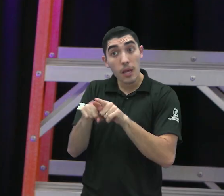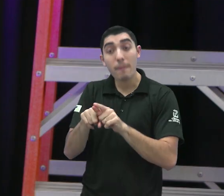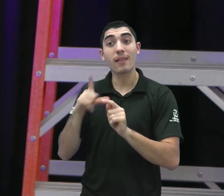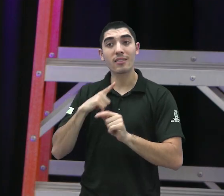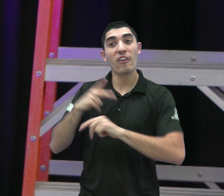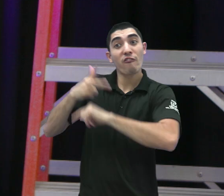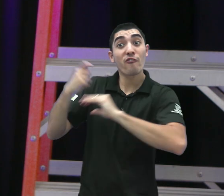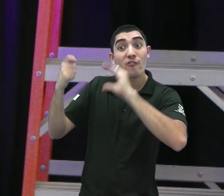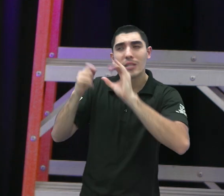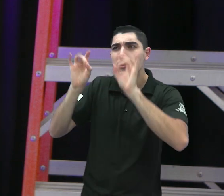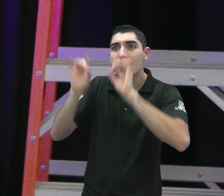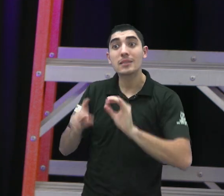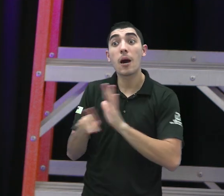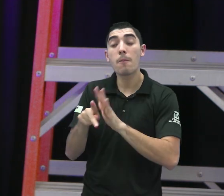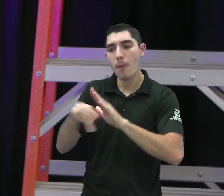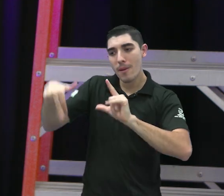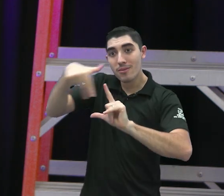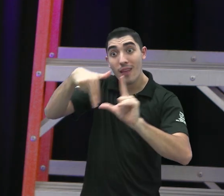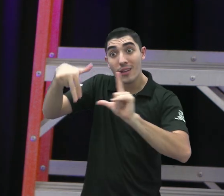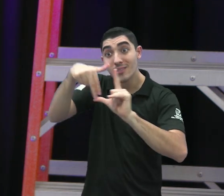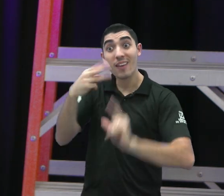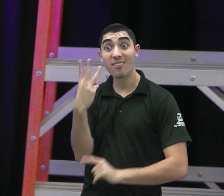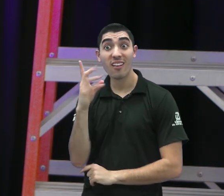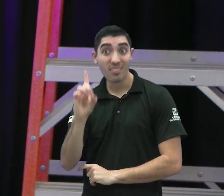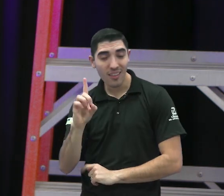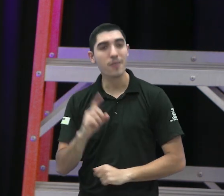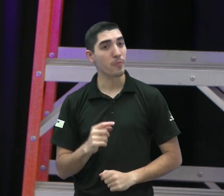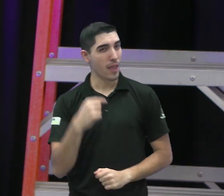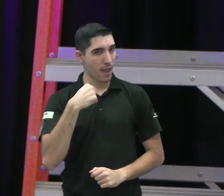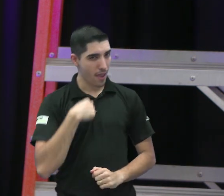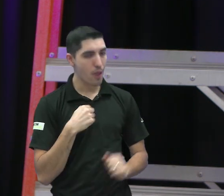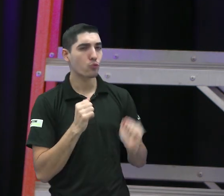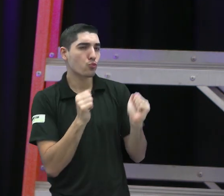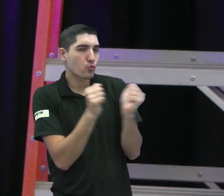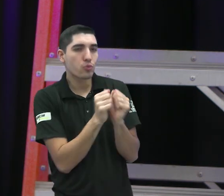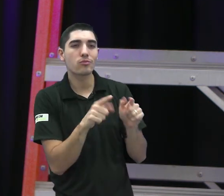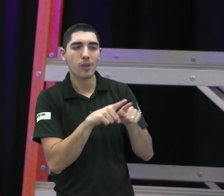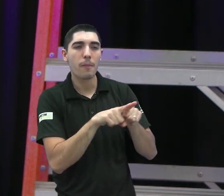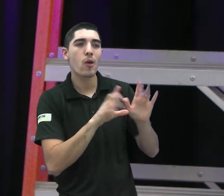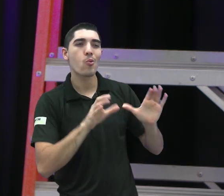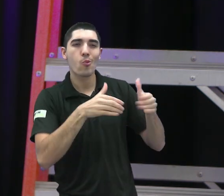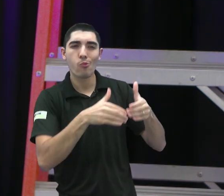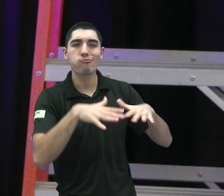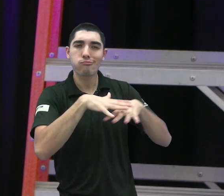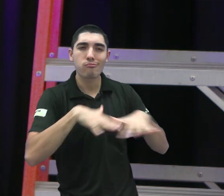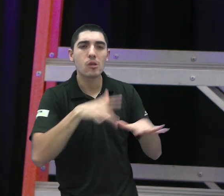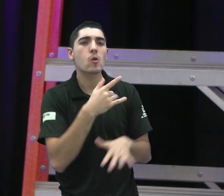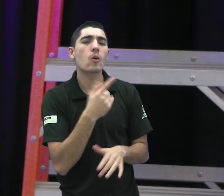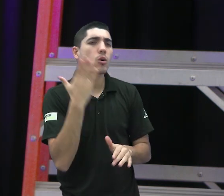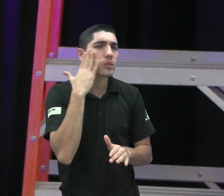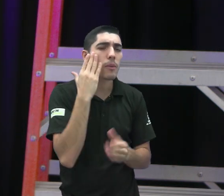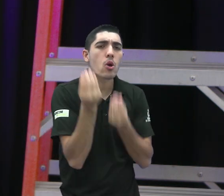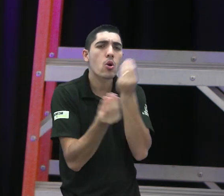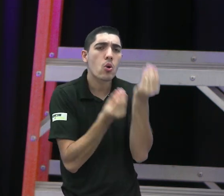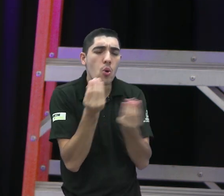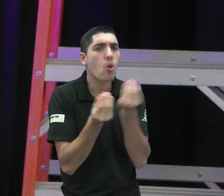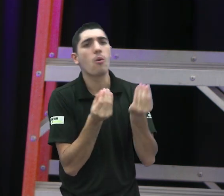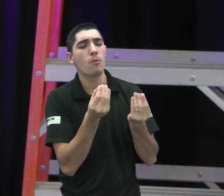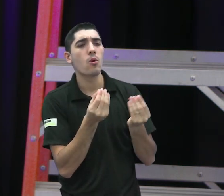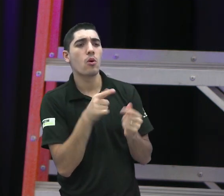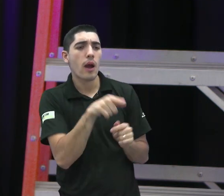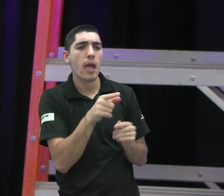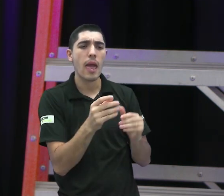3D. Eu e o cinegrafista Rafael Santos fomos conferir como foi construído todo o material, o desenvolvimento